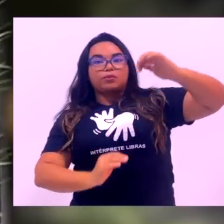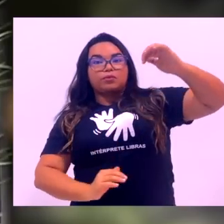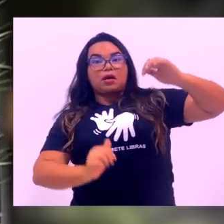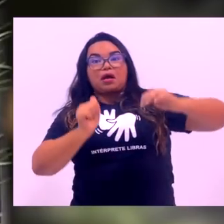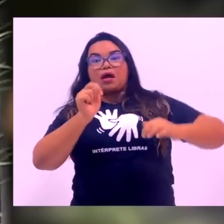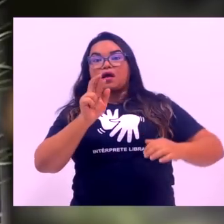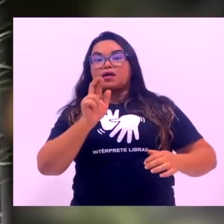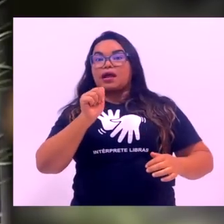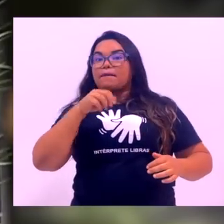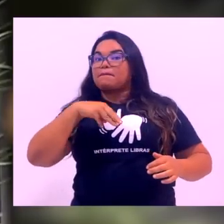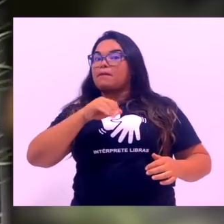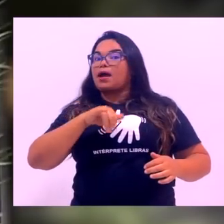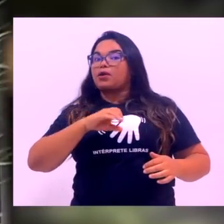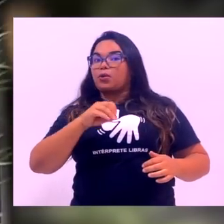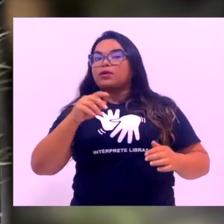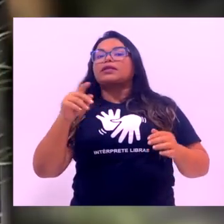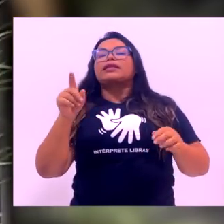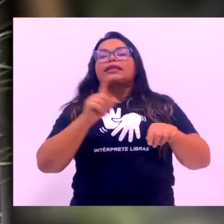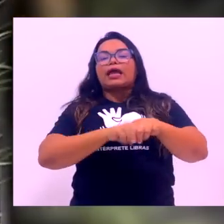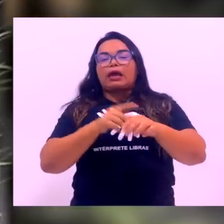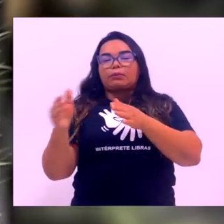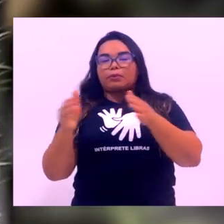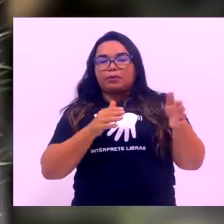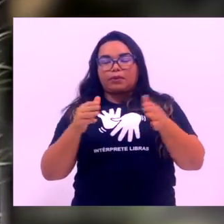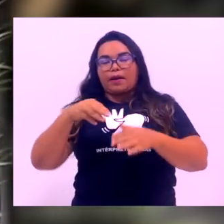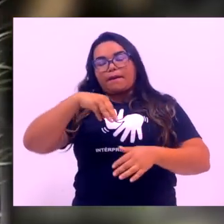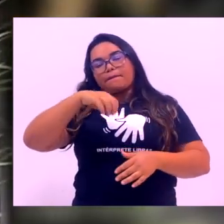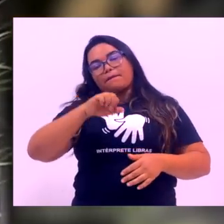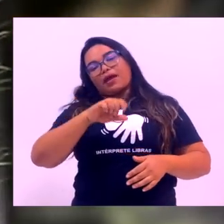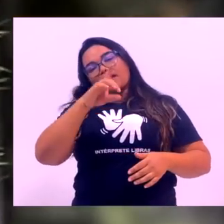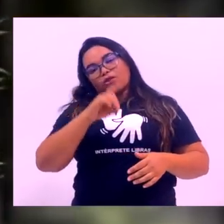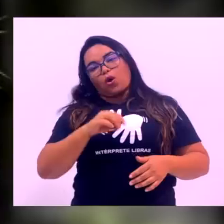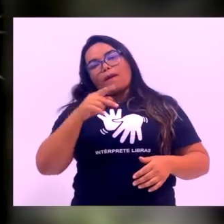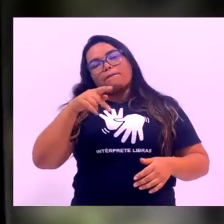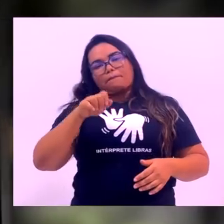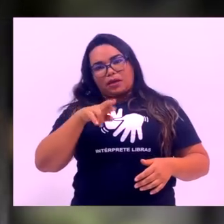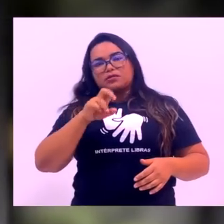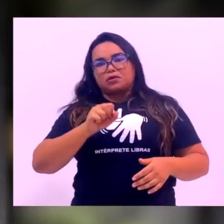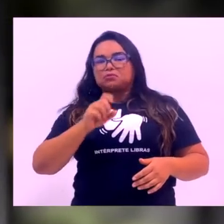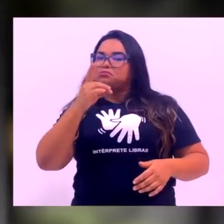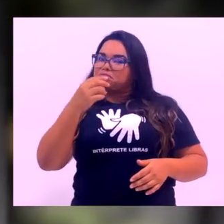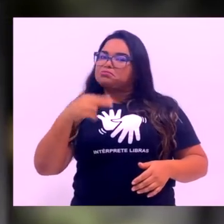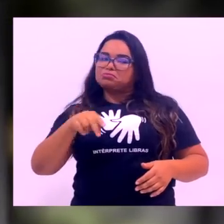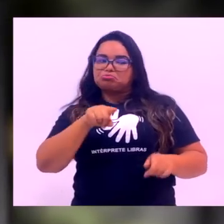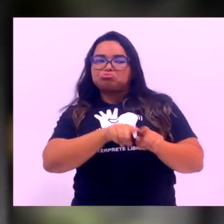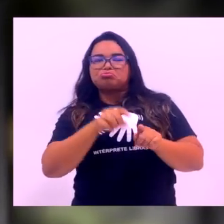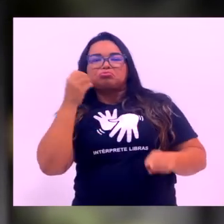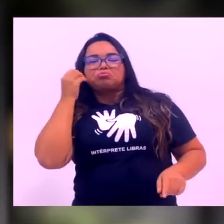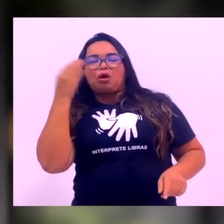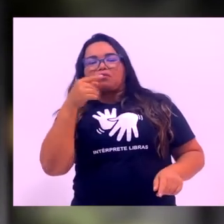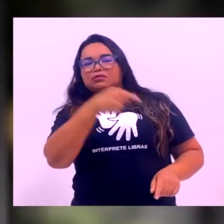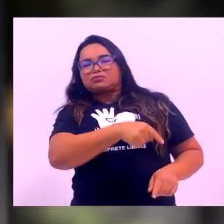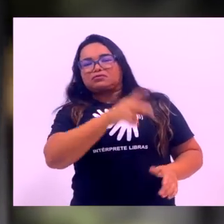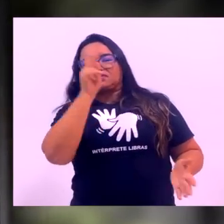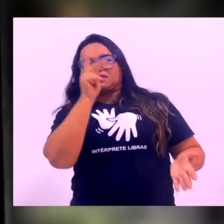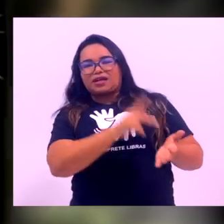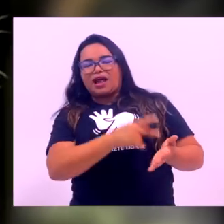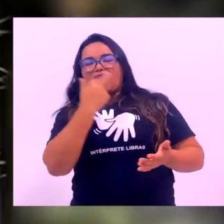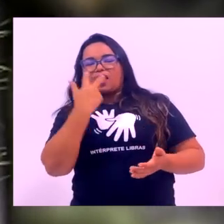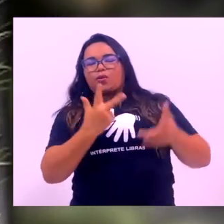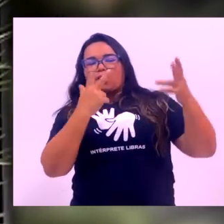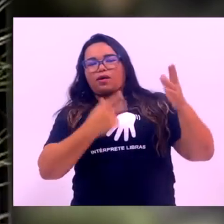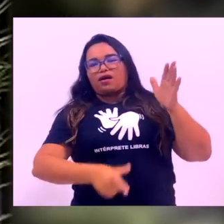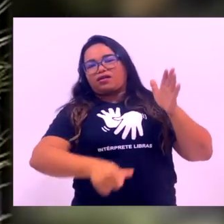Mar Morto? Que era o aramaico da Medo-Pérsia. Então, o livro de Daniel é autenticado também por